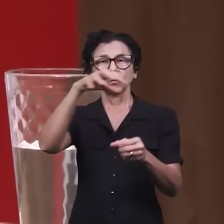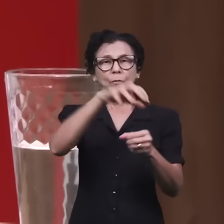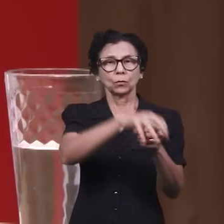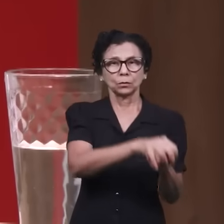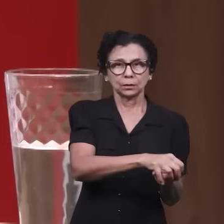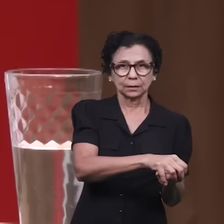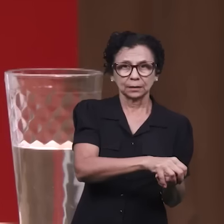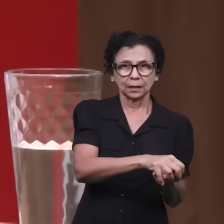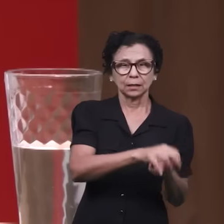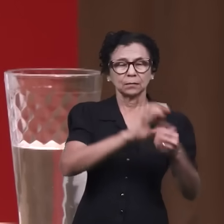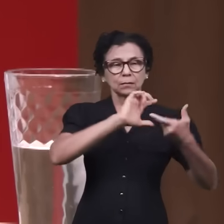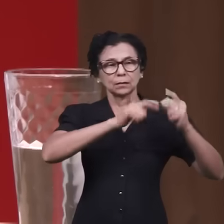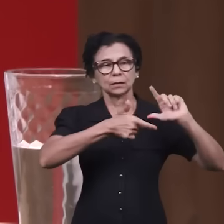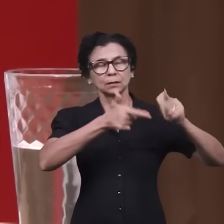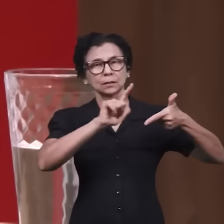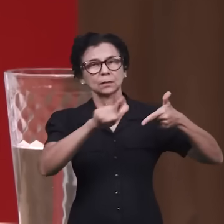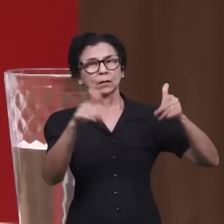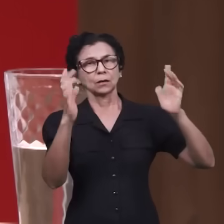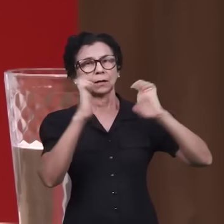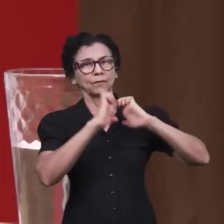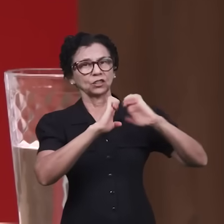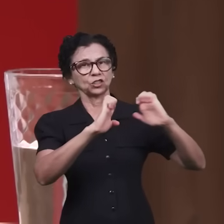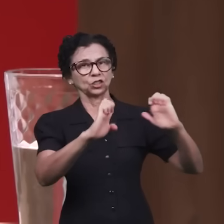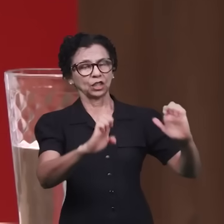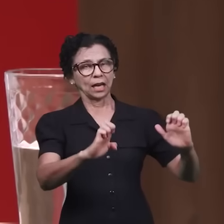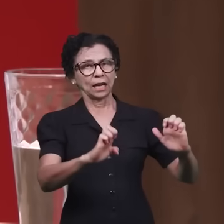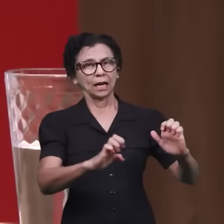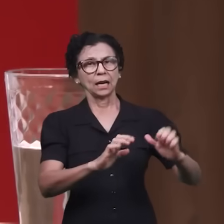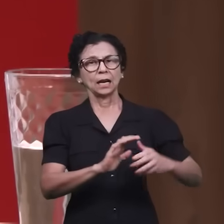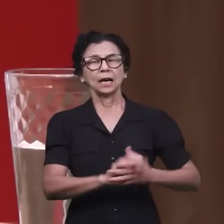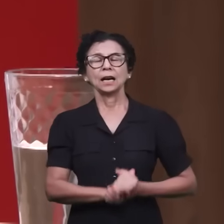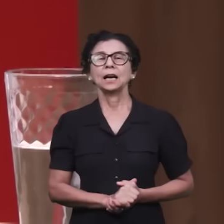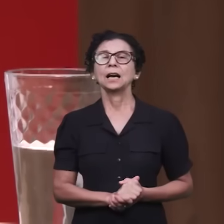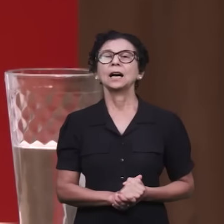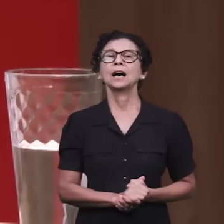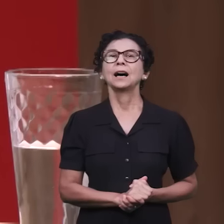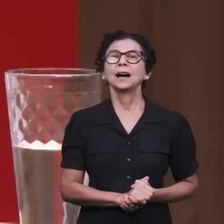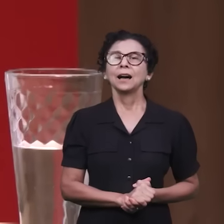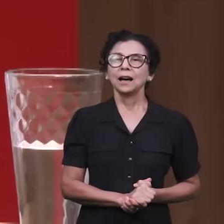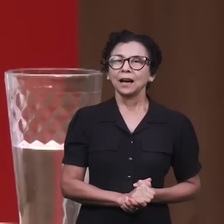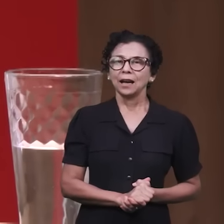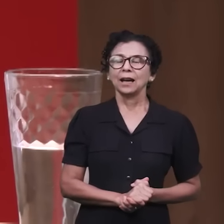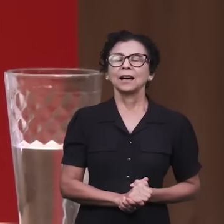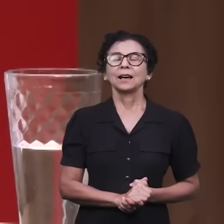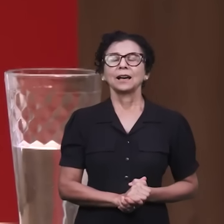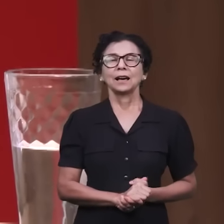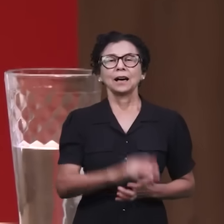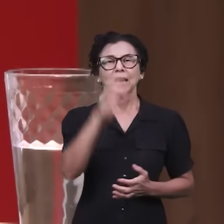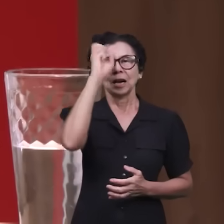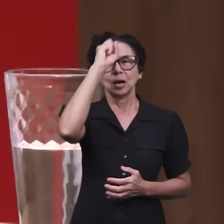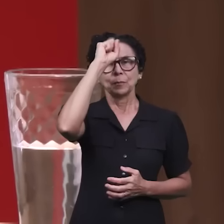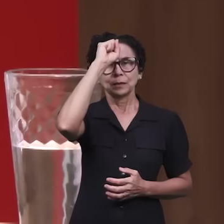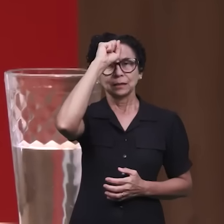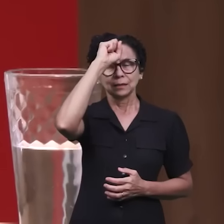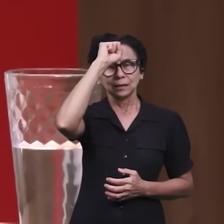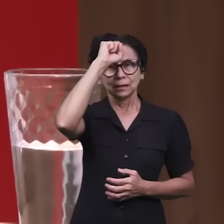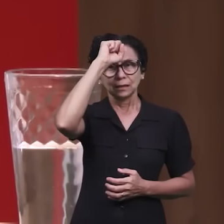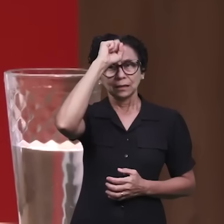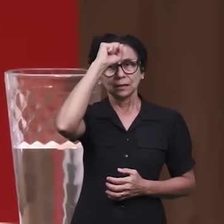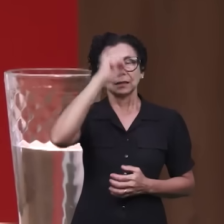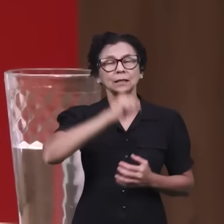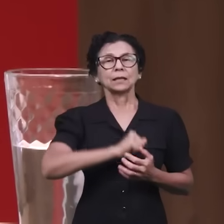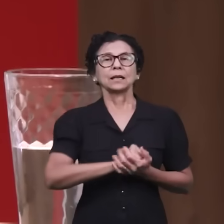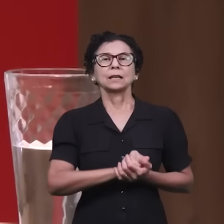colonizados com a tradição evangélica foram melhores alfabetizados por causa do aprendizado